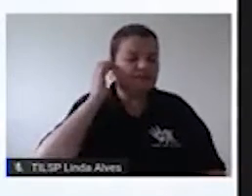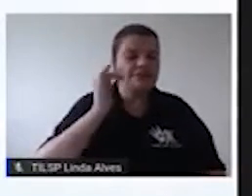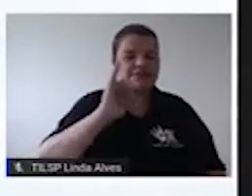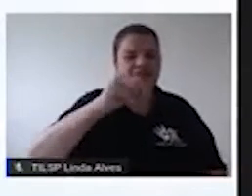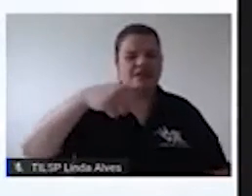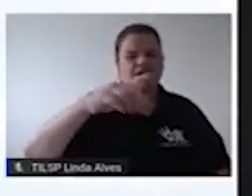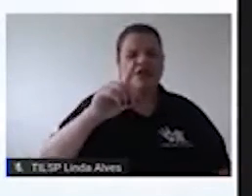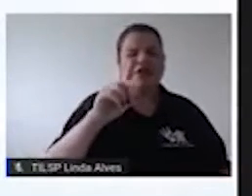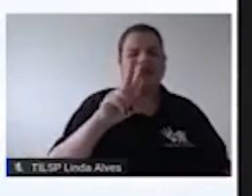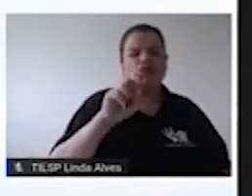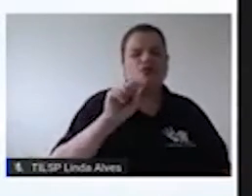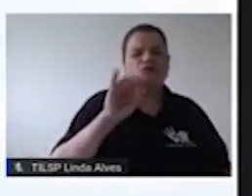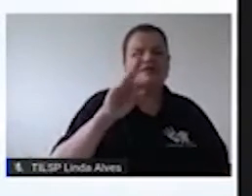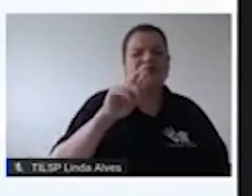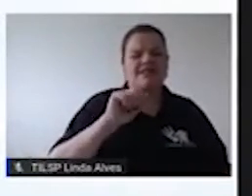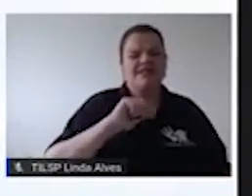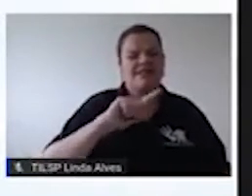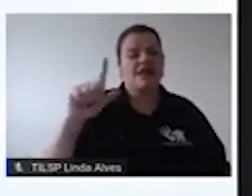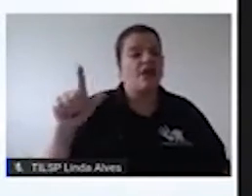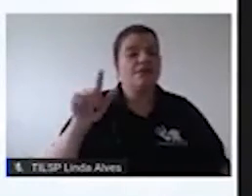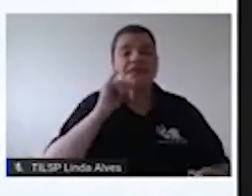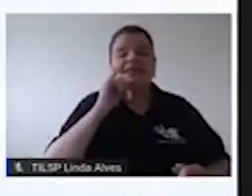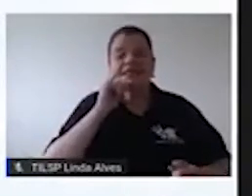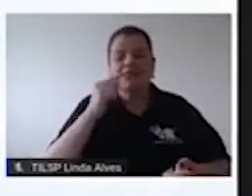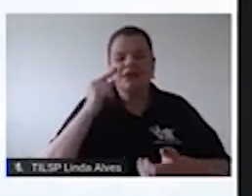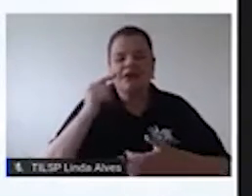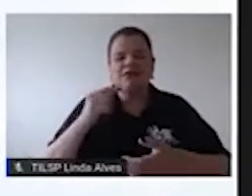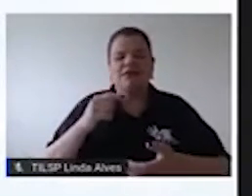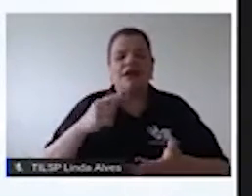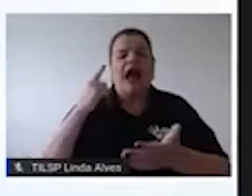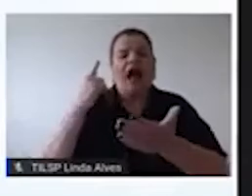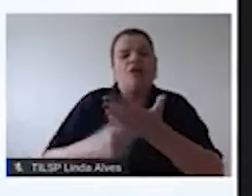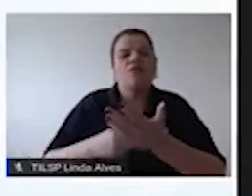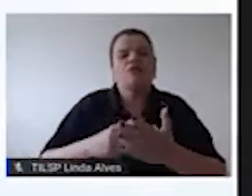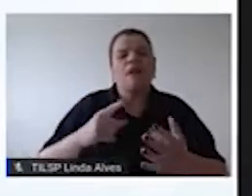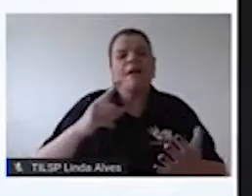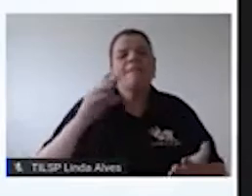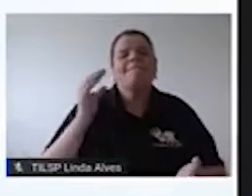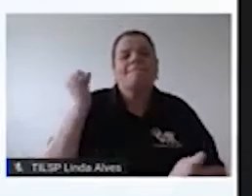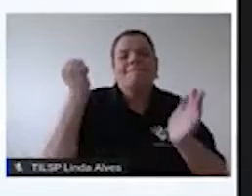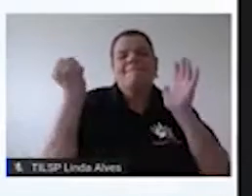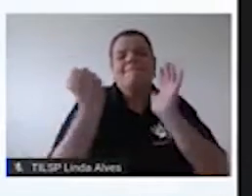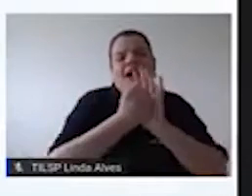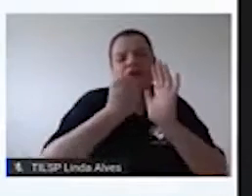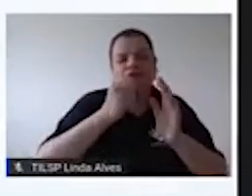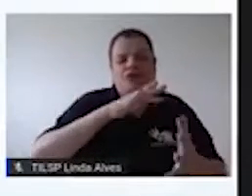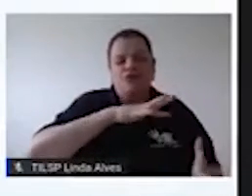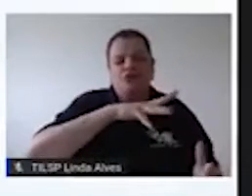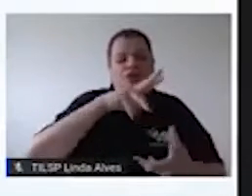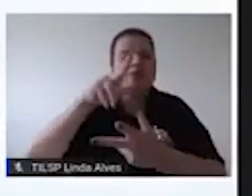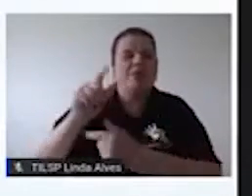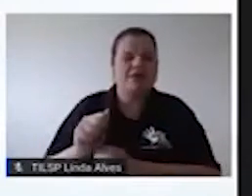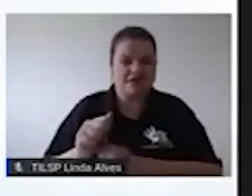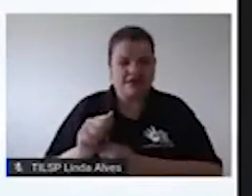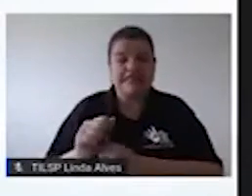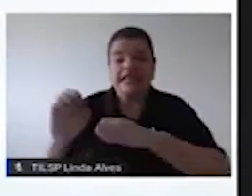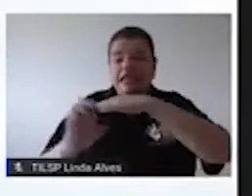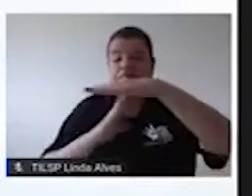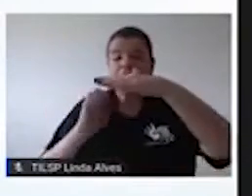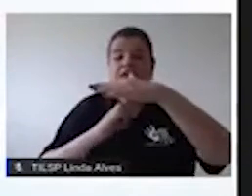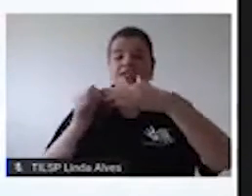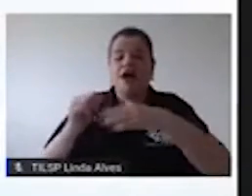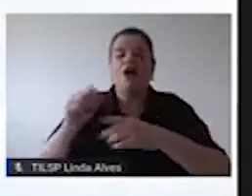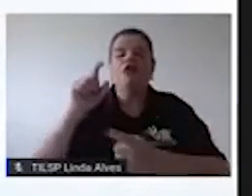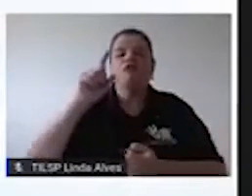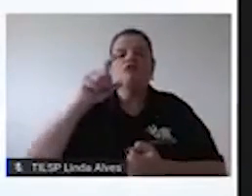essa diretriz ela é aplicada nos acordos marcos globais que Sim. são realizados com as empresas multinacionais.